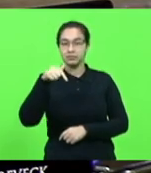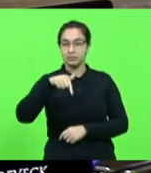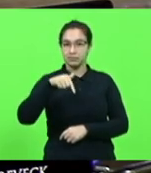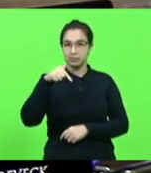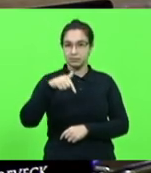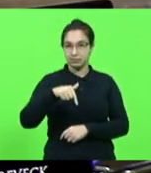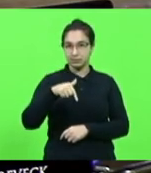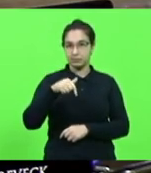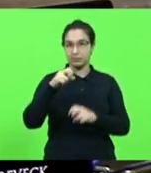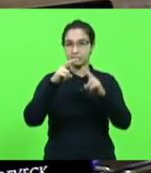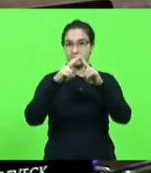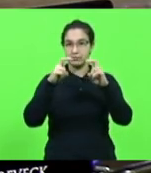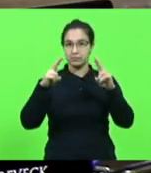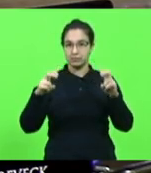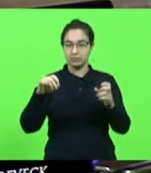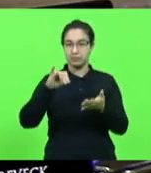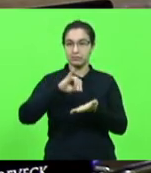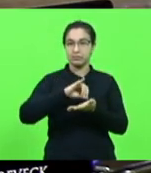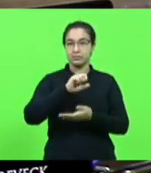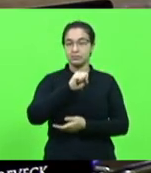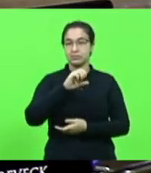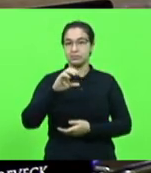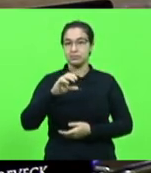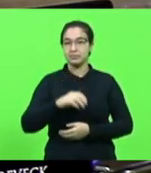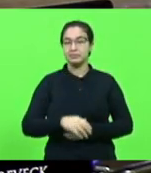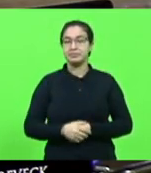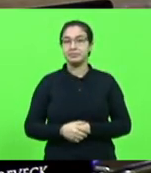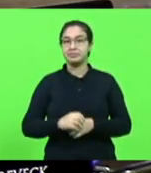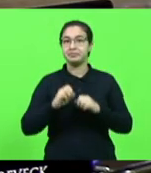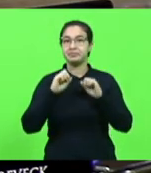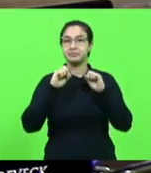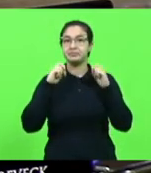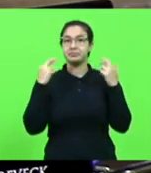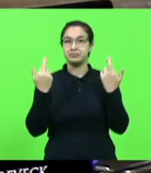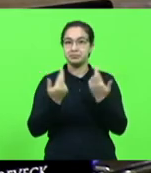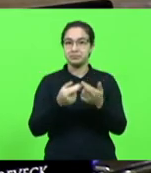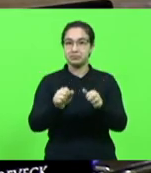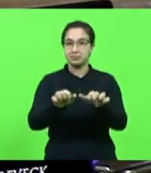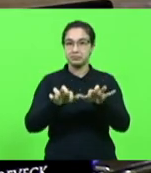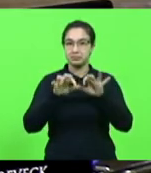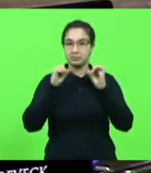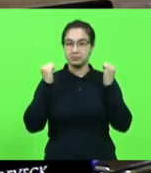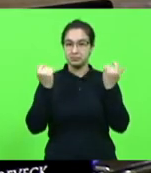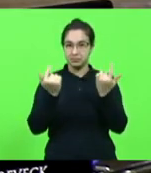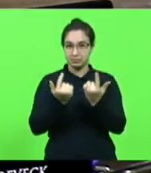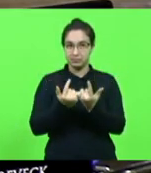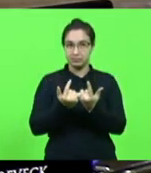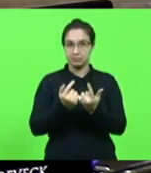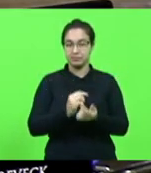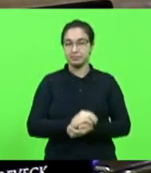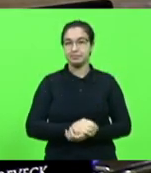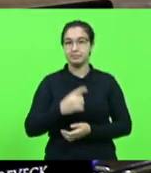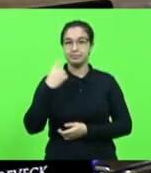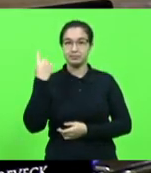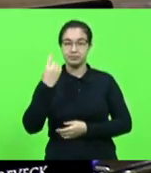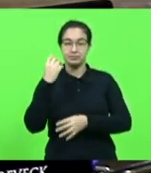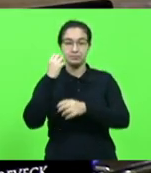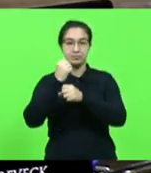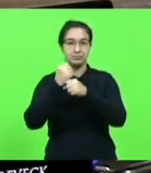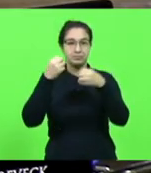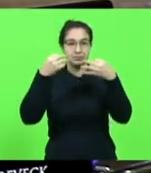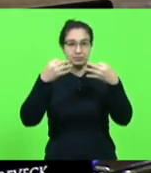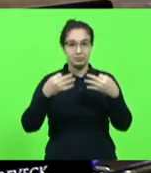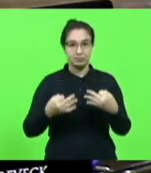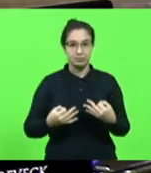do Estado de Santa Catarina, reunir-se a Assembleia Legislativa em sessão ordinária, havendo quórum regimental, o senhor presidente